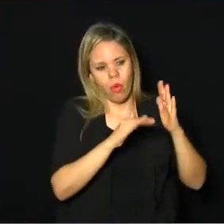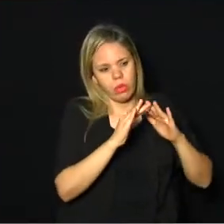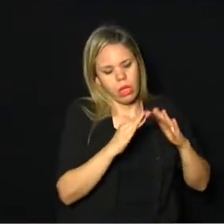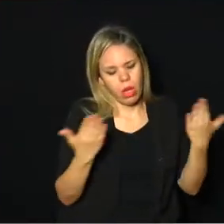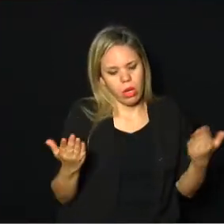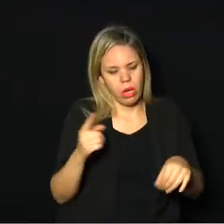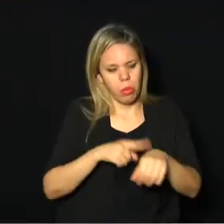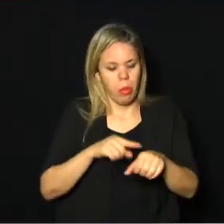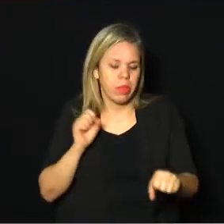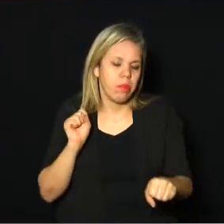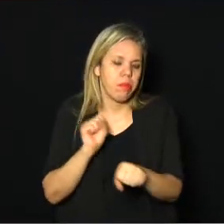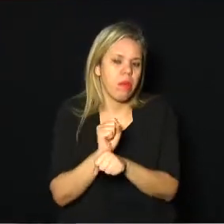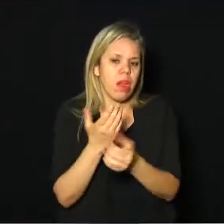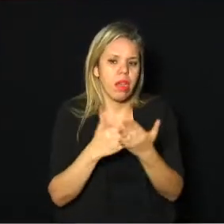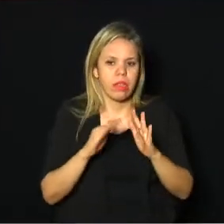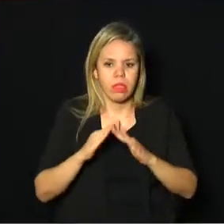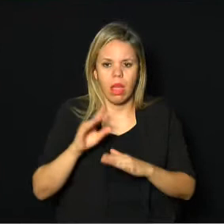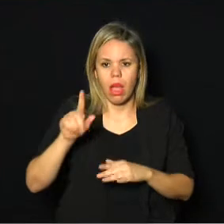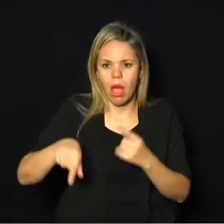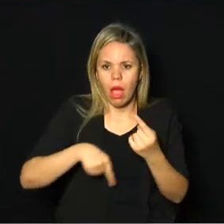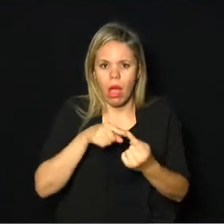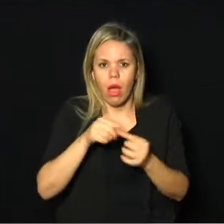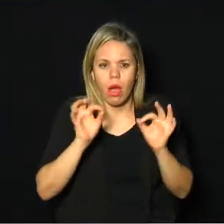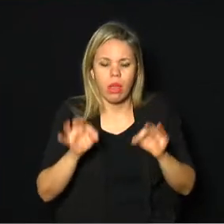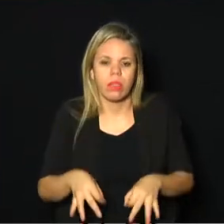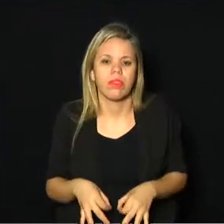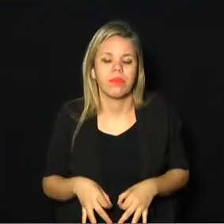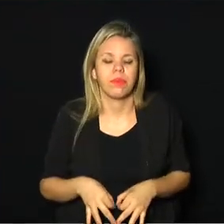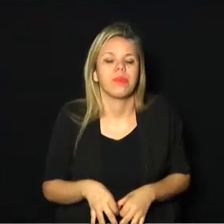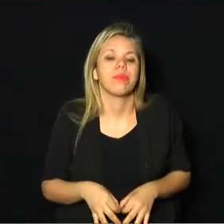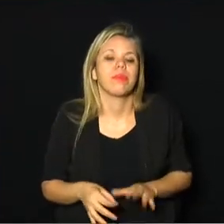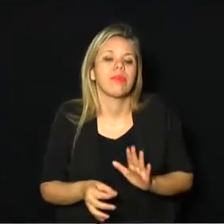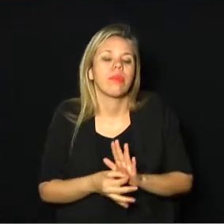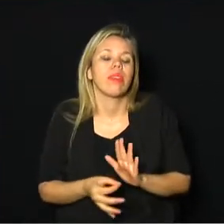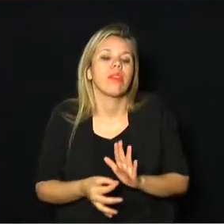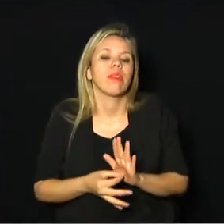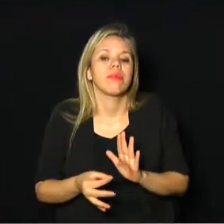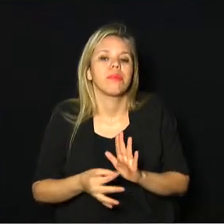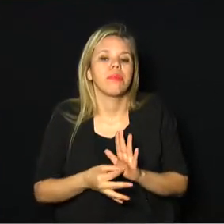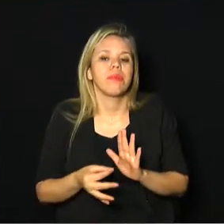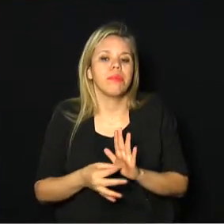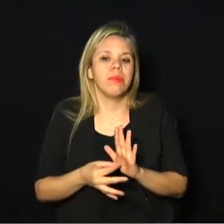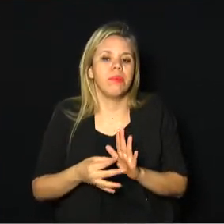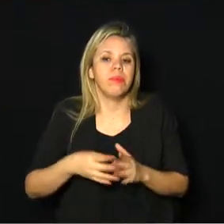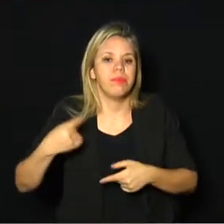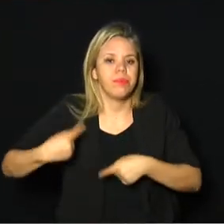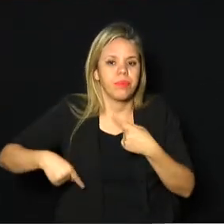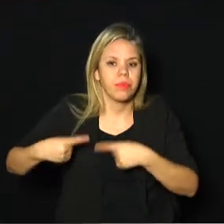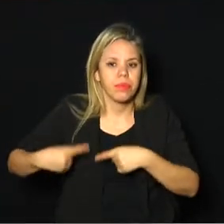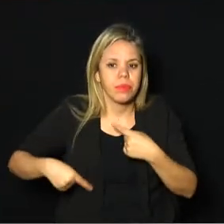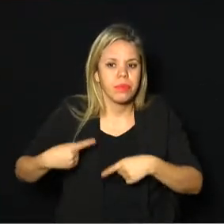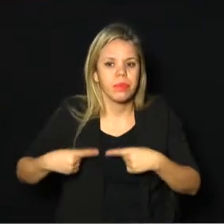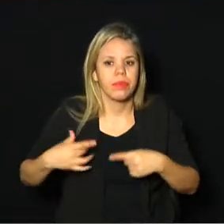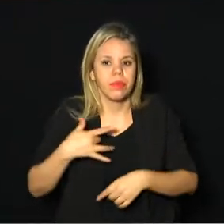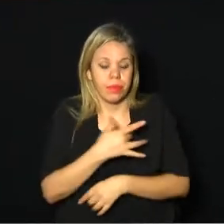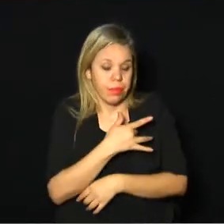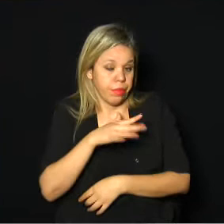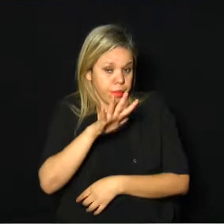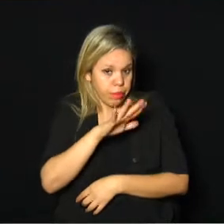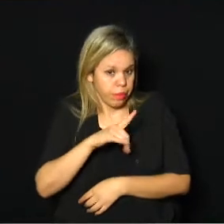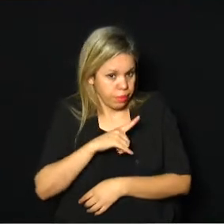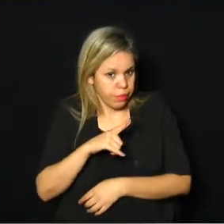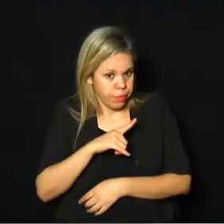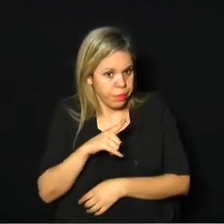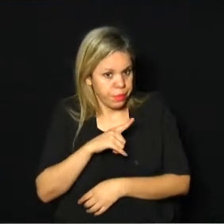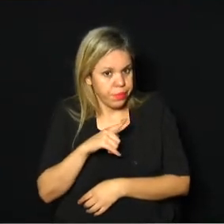interrupção das aulas, o que é uma medida correta do ponto de vista da política sanitária, a gente tem uma